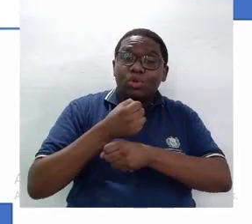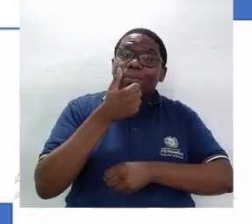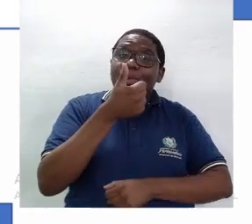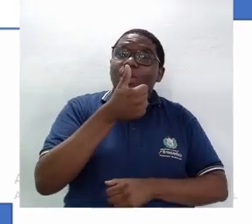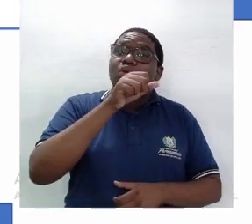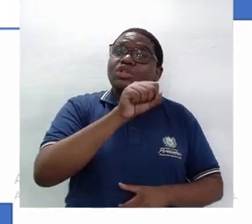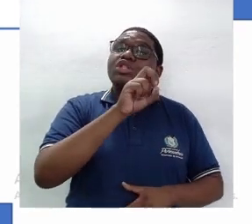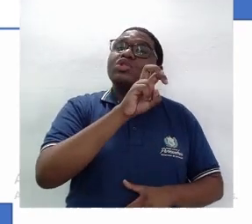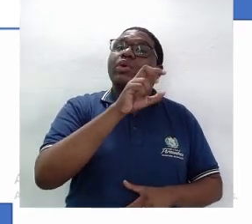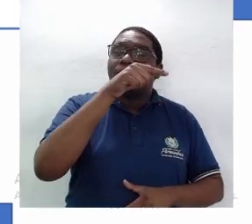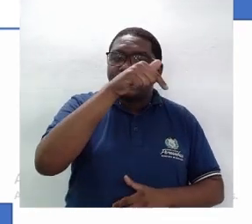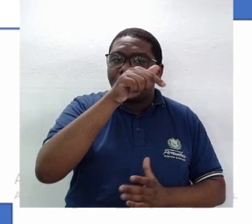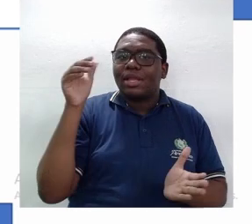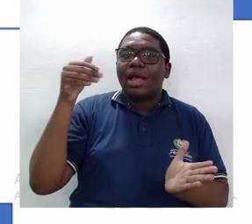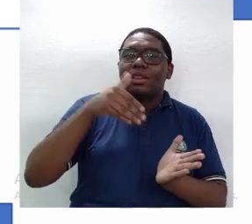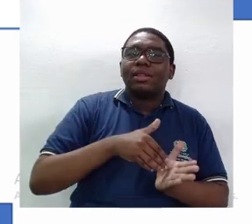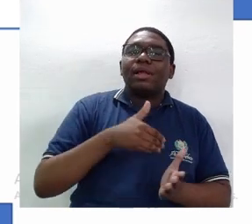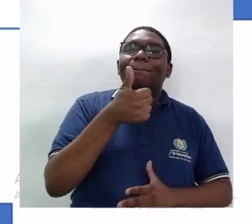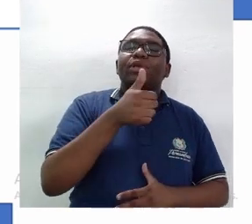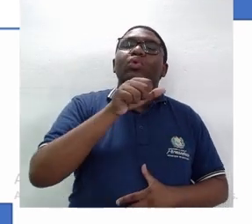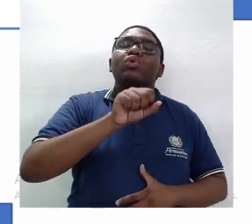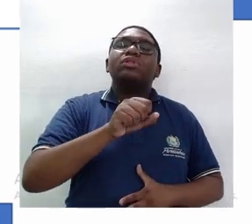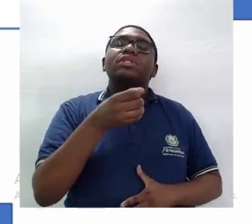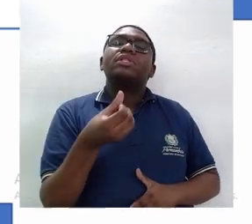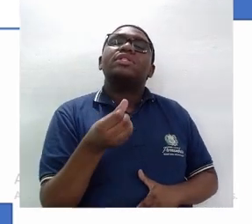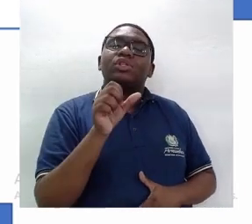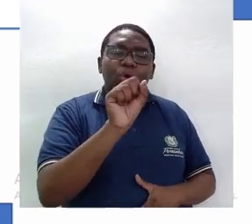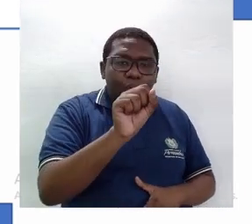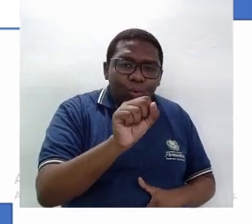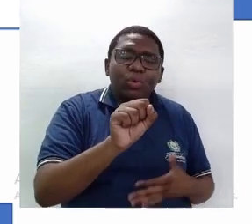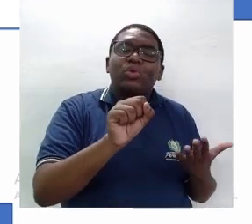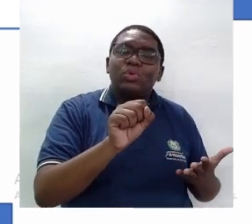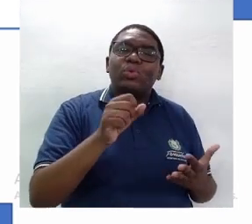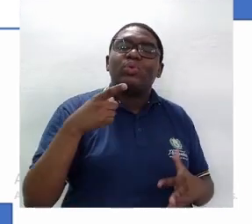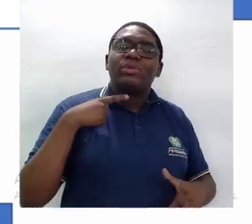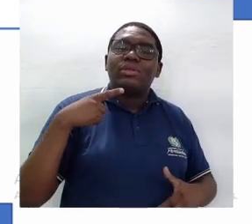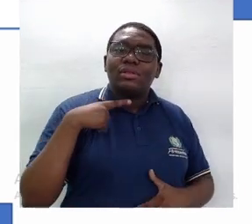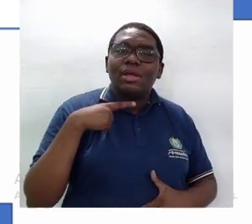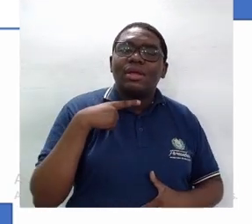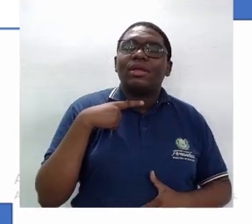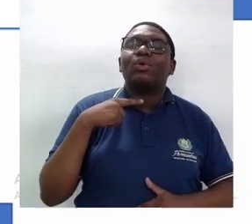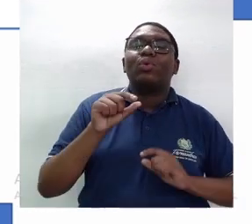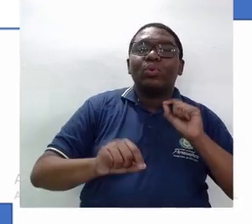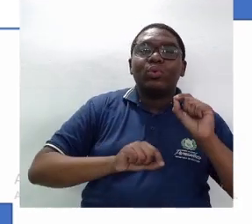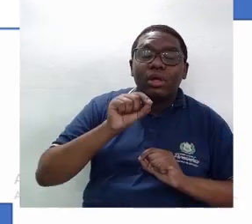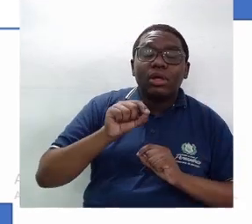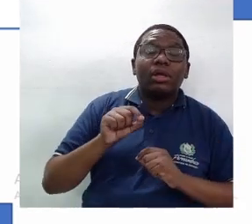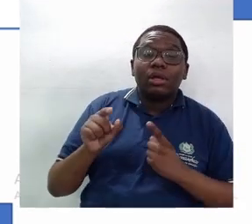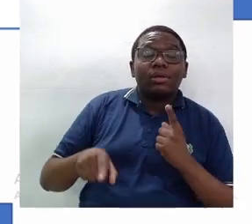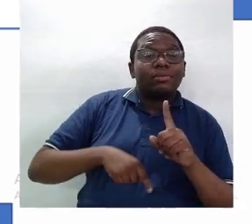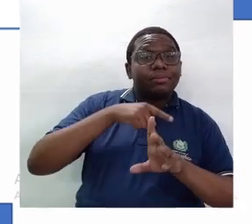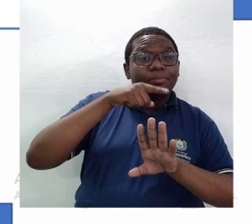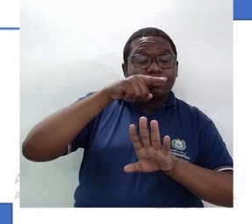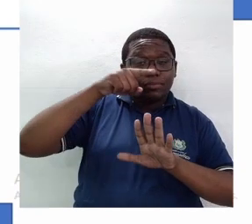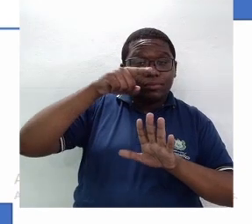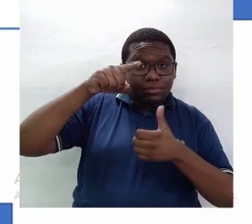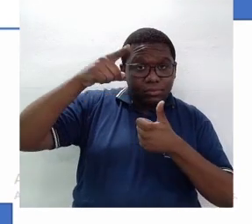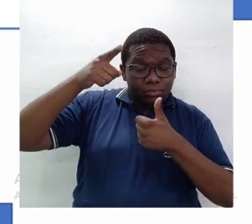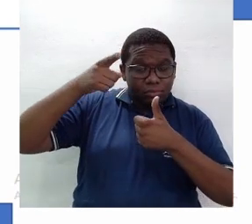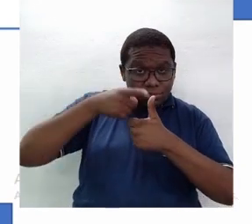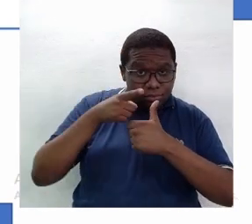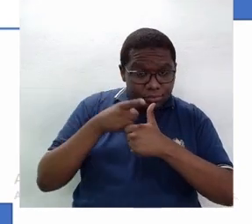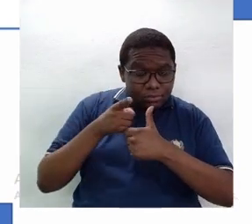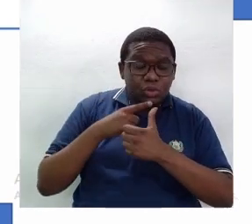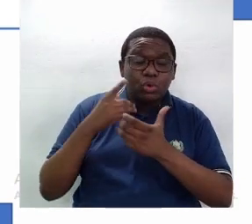1857 a 1868. A codificação é composta por, primeiro, o Livro dos